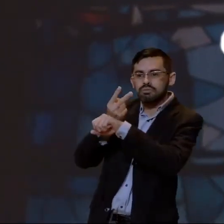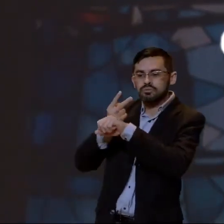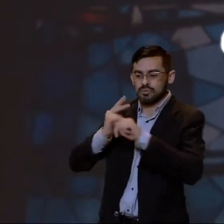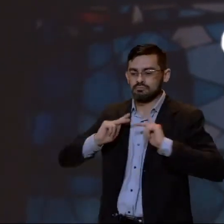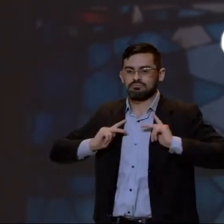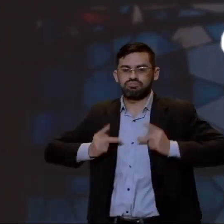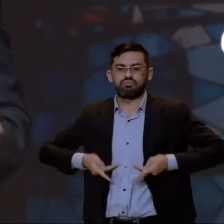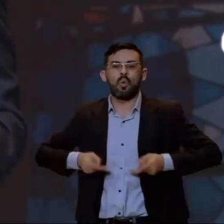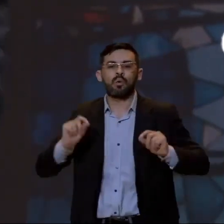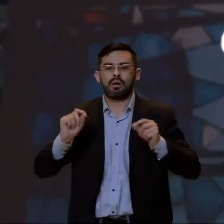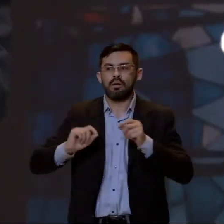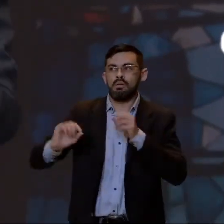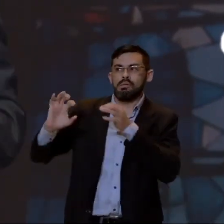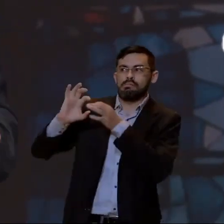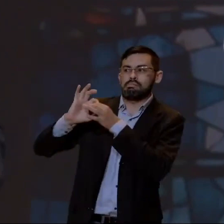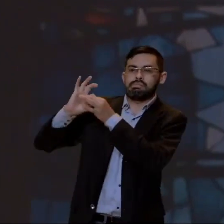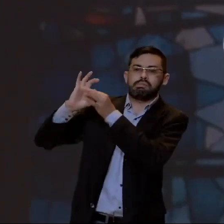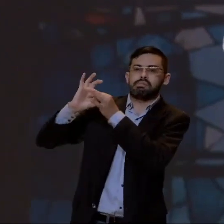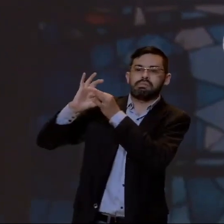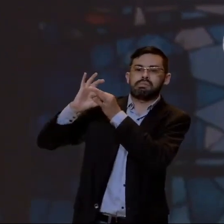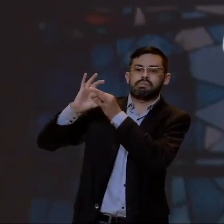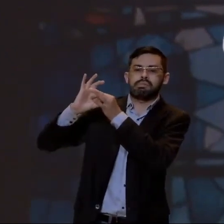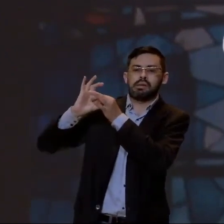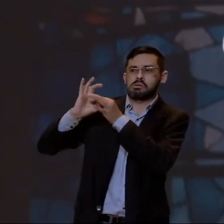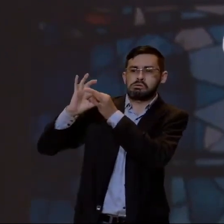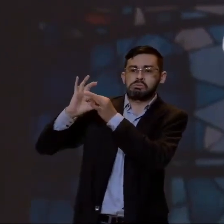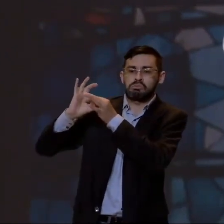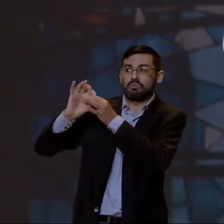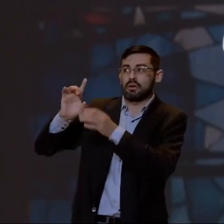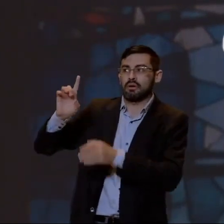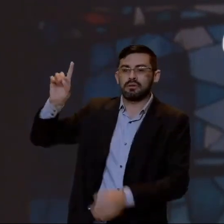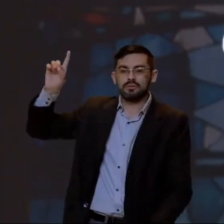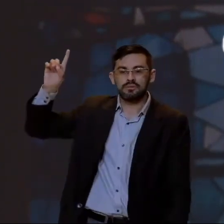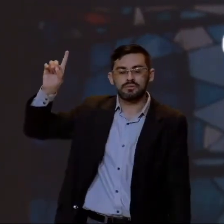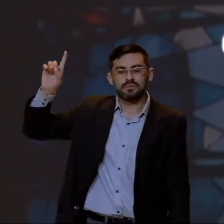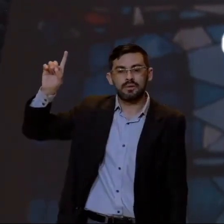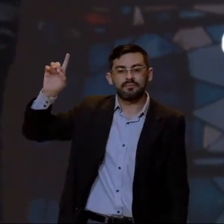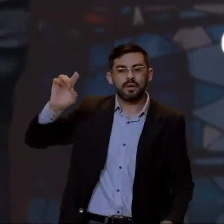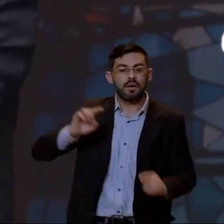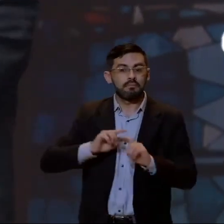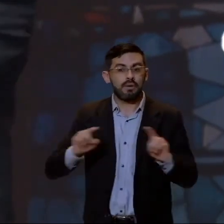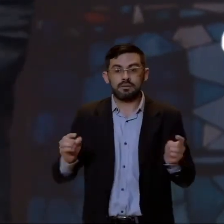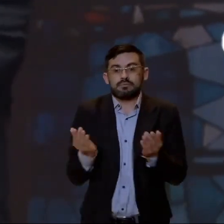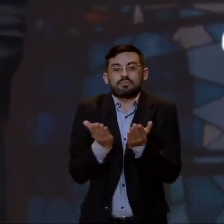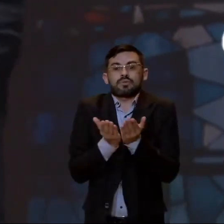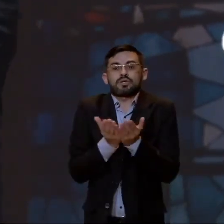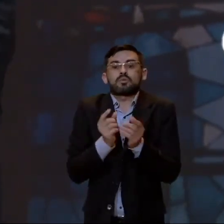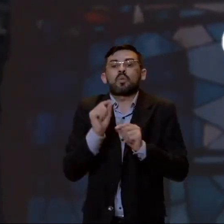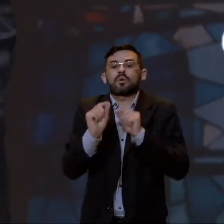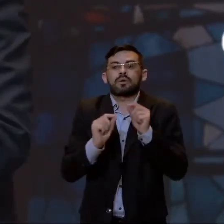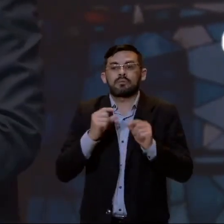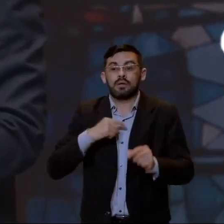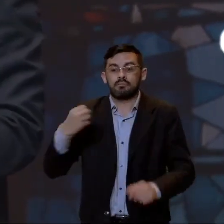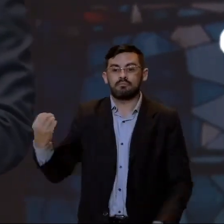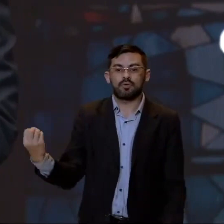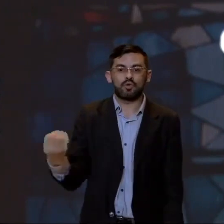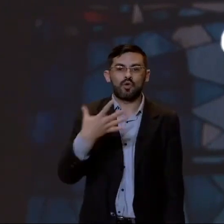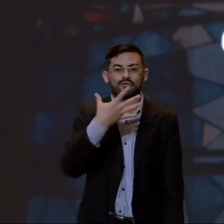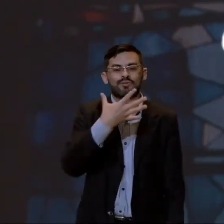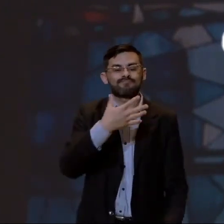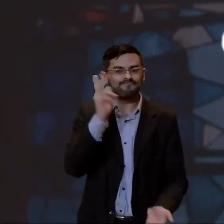se religar, se religar a Deus. Mas o cristianismo tem uma